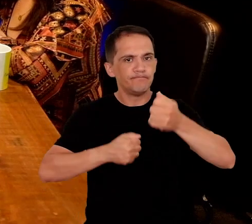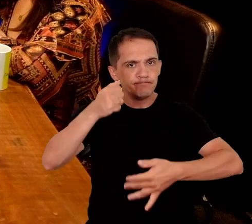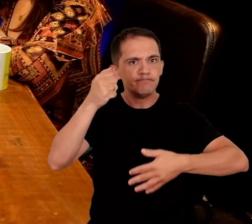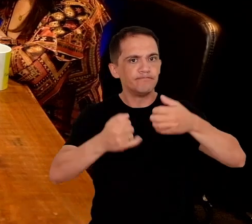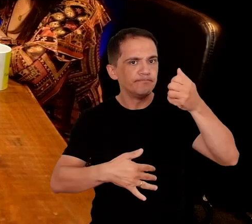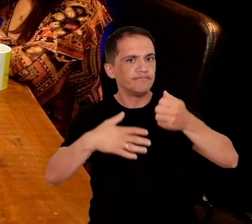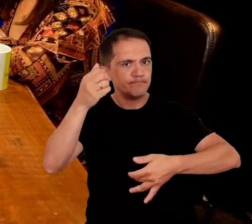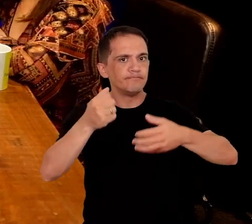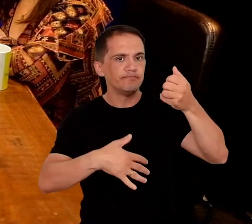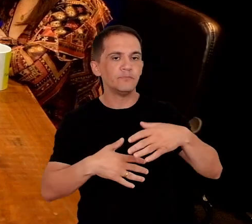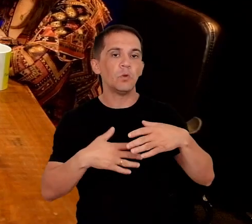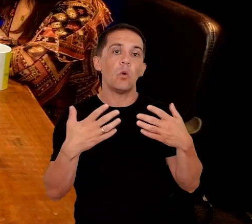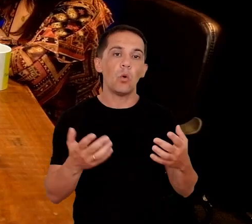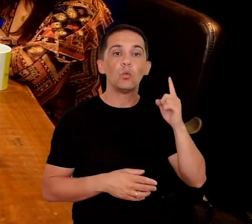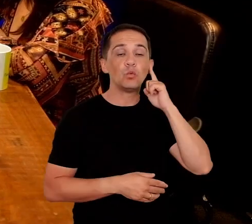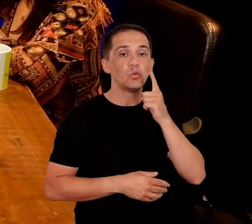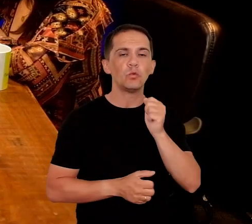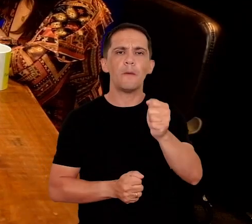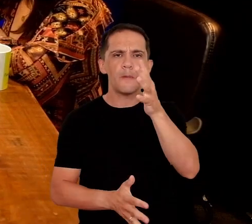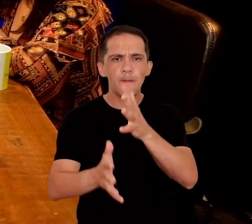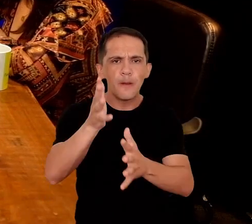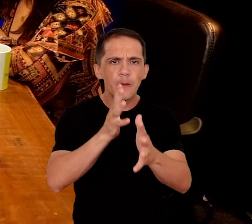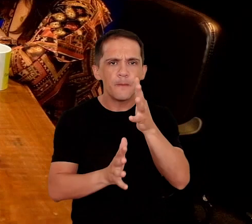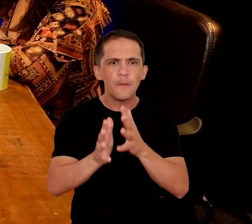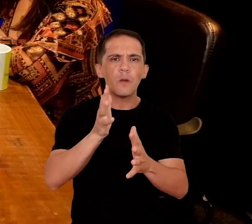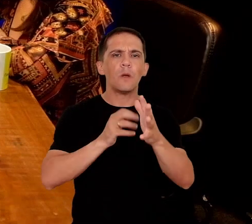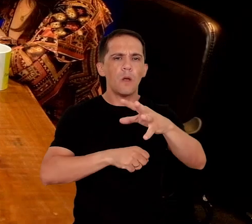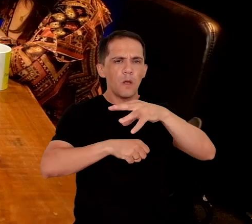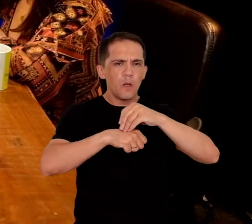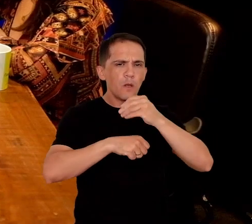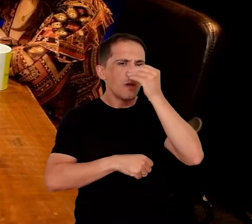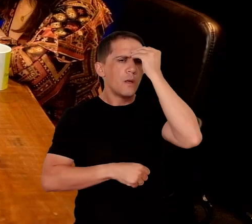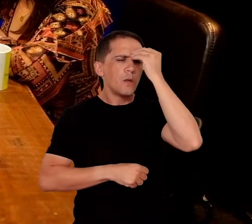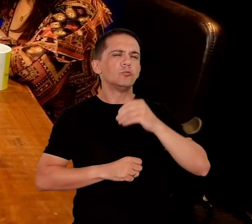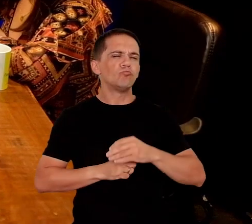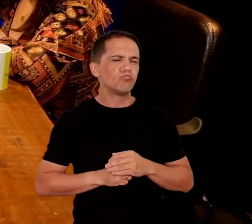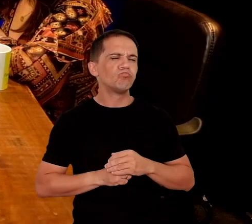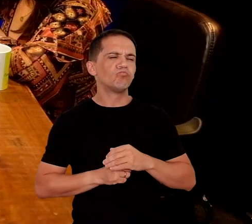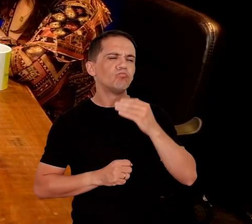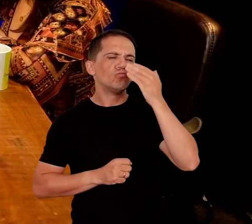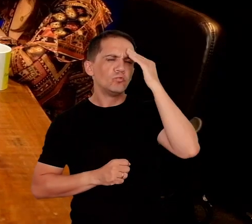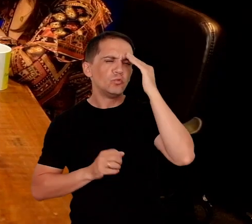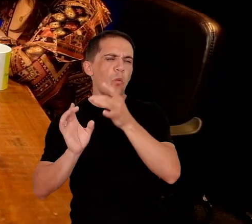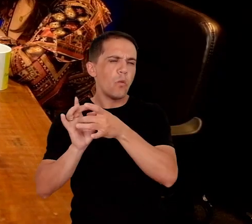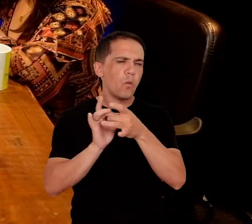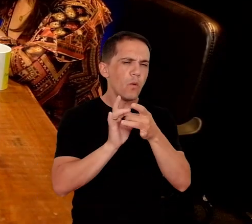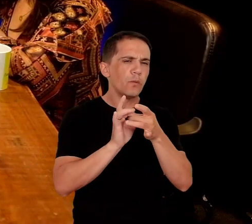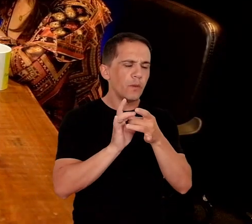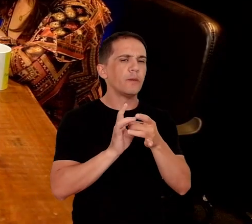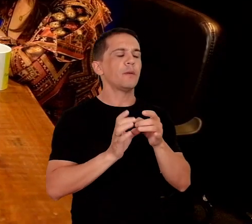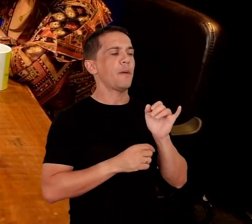explica. E aí vocês que determinam se vai ser simultâneo ou consecutiva, dependendo do assunto. Isso, dependendo Dependendo do assunto. da situação no momento, né? E a